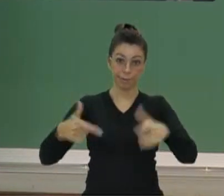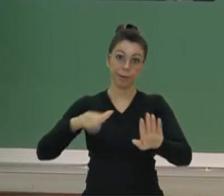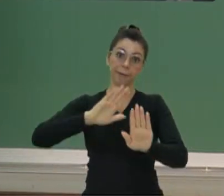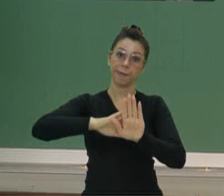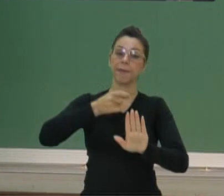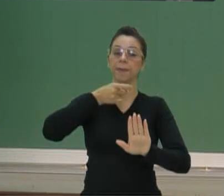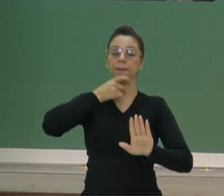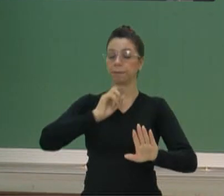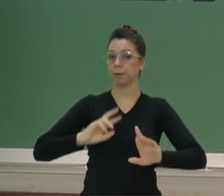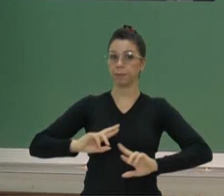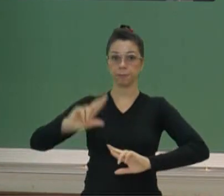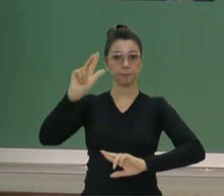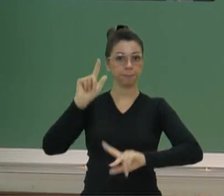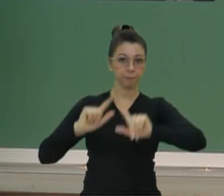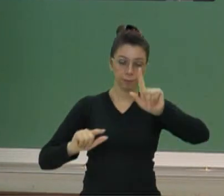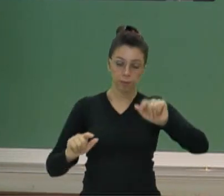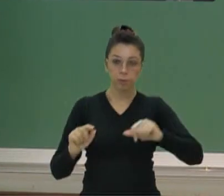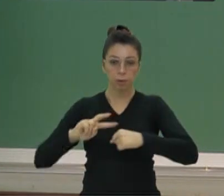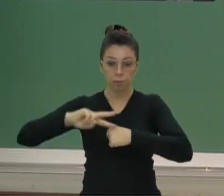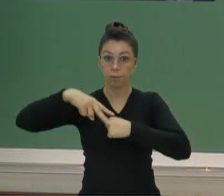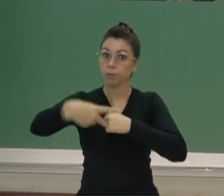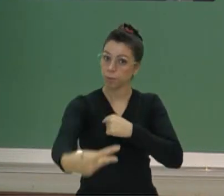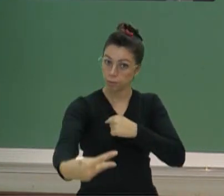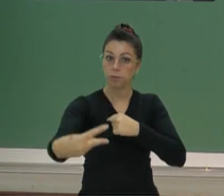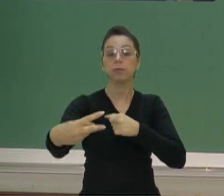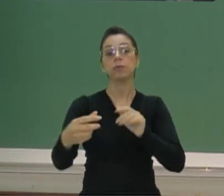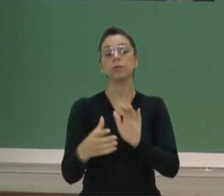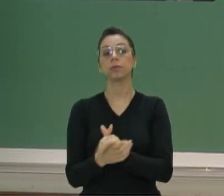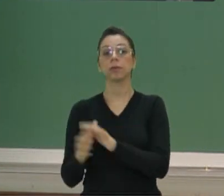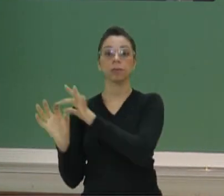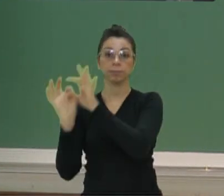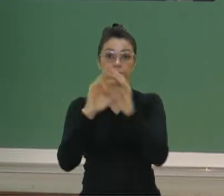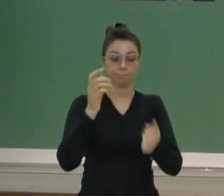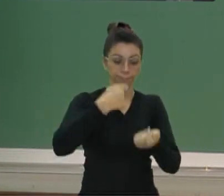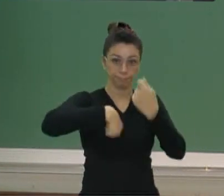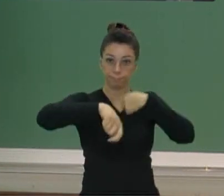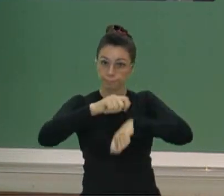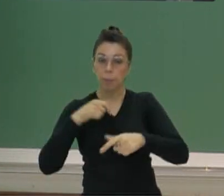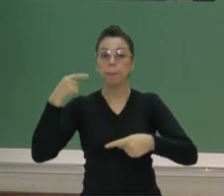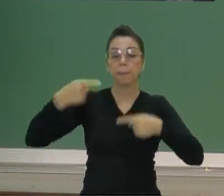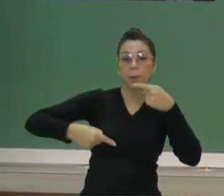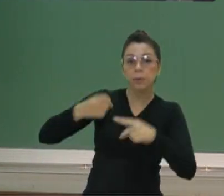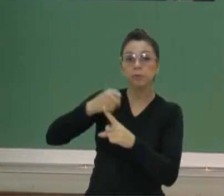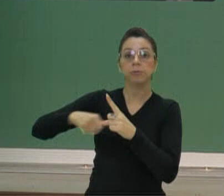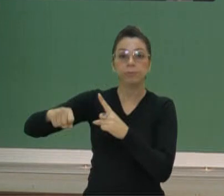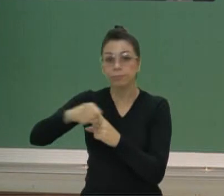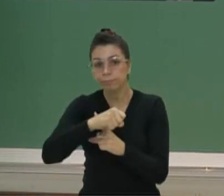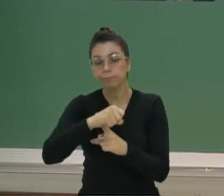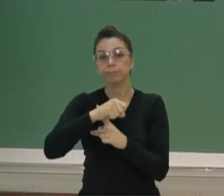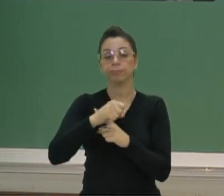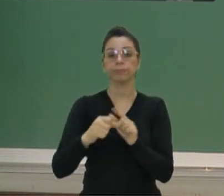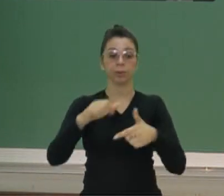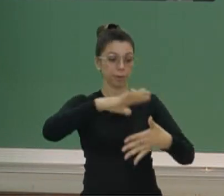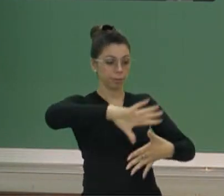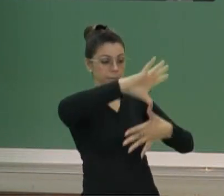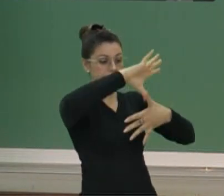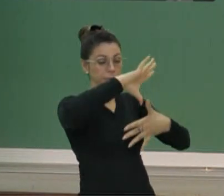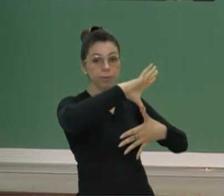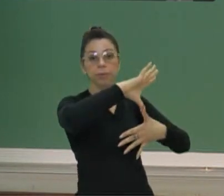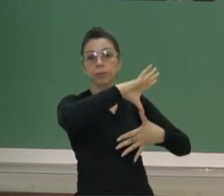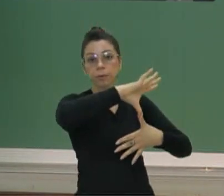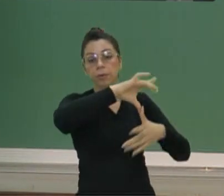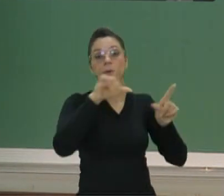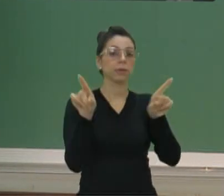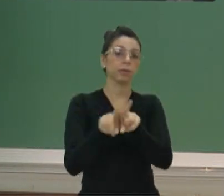muita diferença e refletiu tanto em contextos econômicos, políticos e sociais da América, como